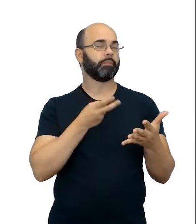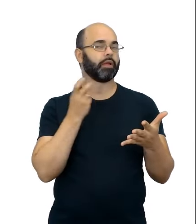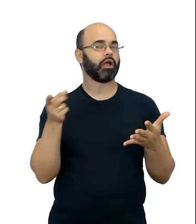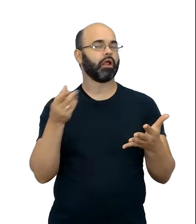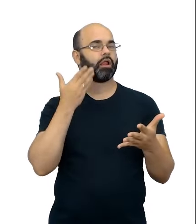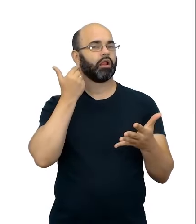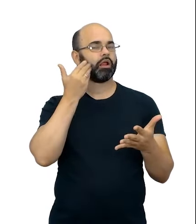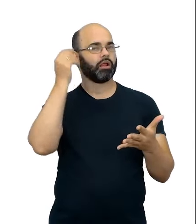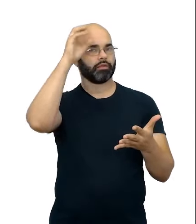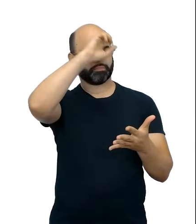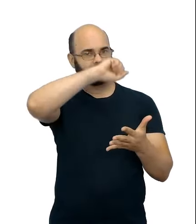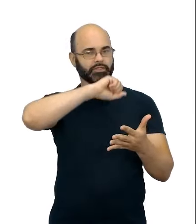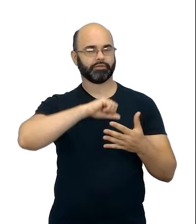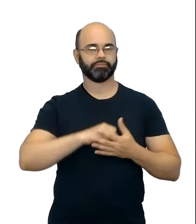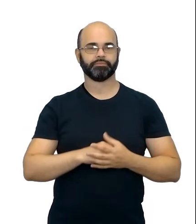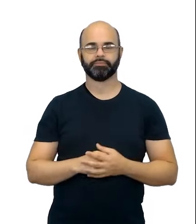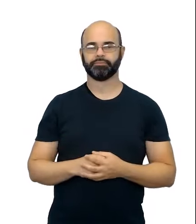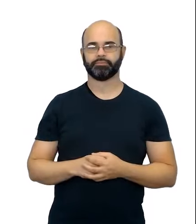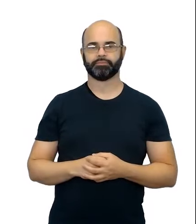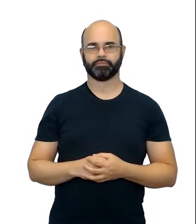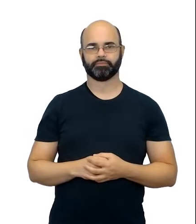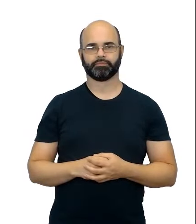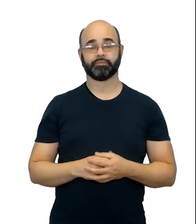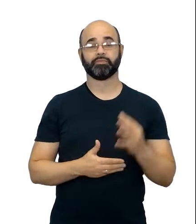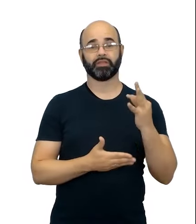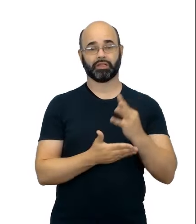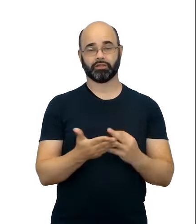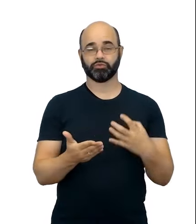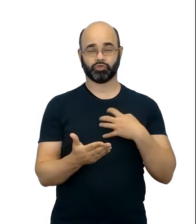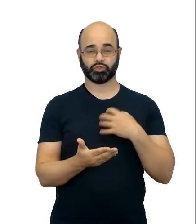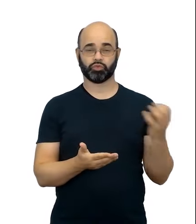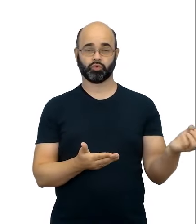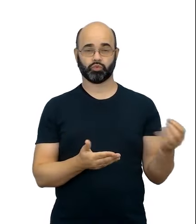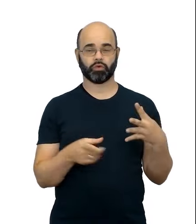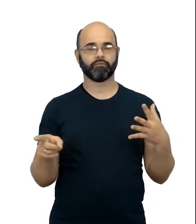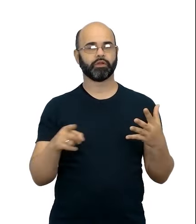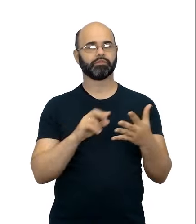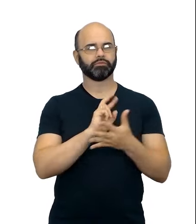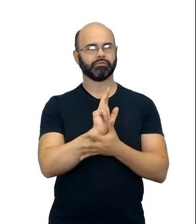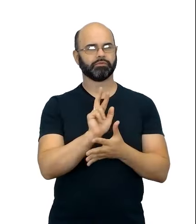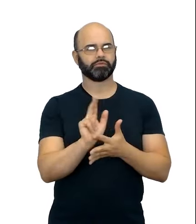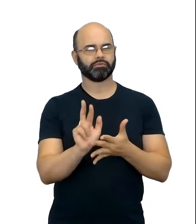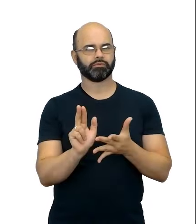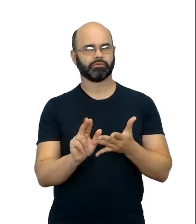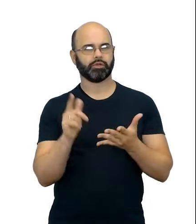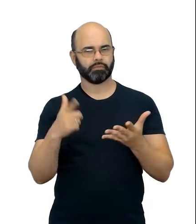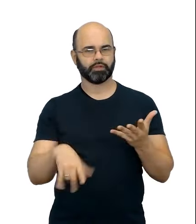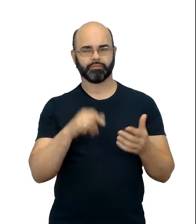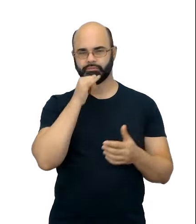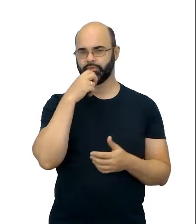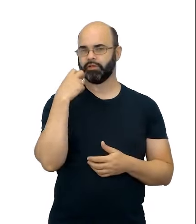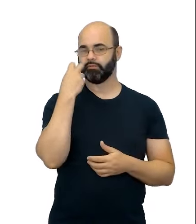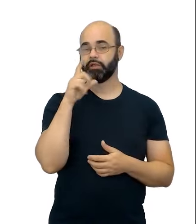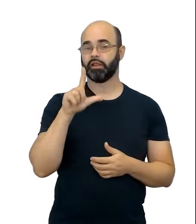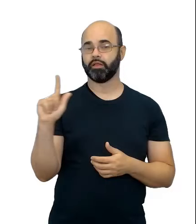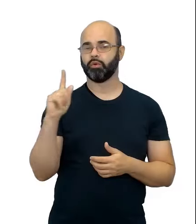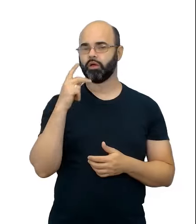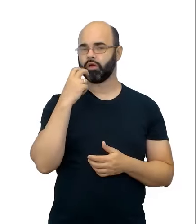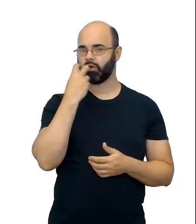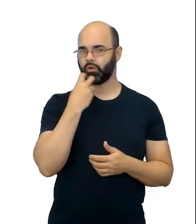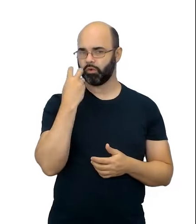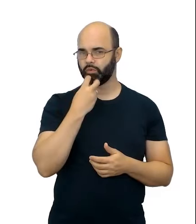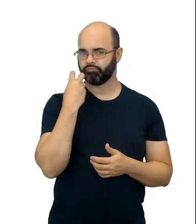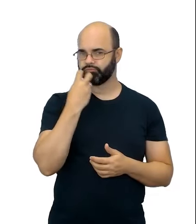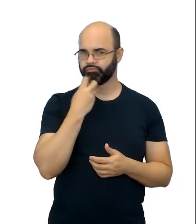que dizem respeito a esses novos tipos de textos. As linguagens orais, as linguagens